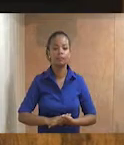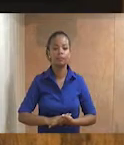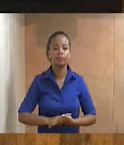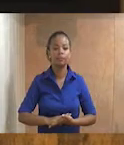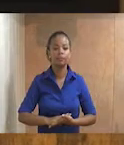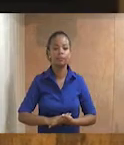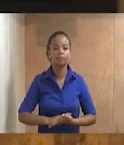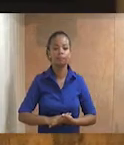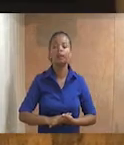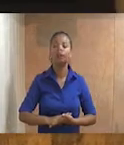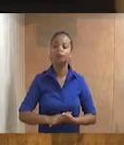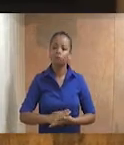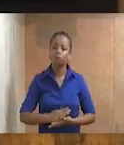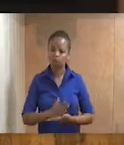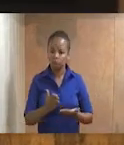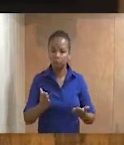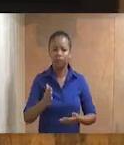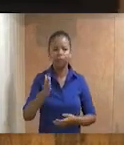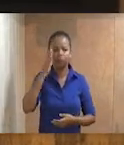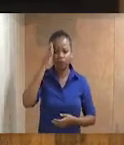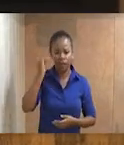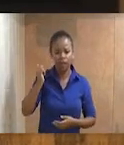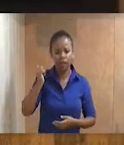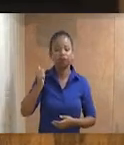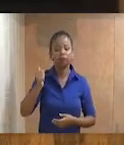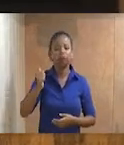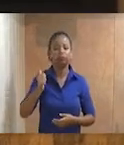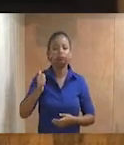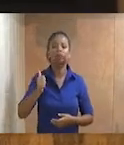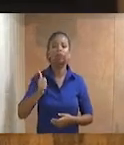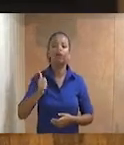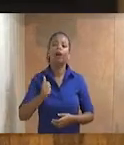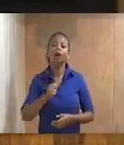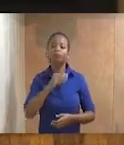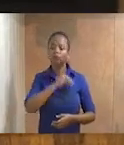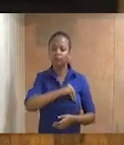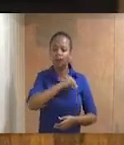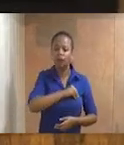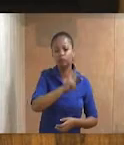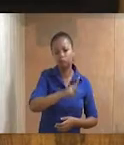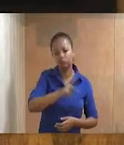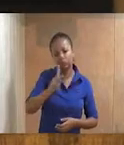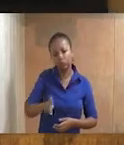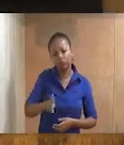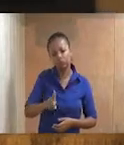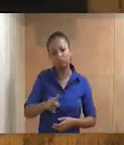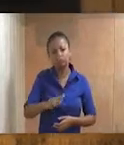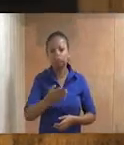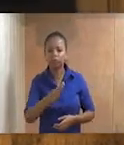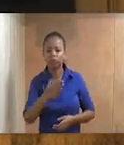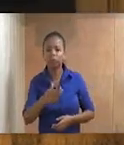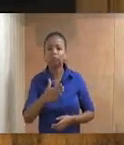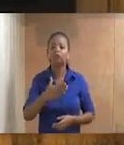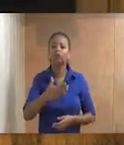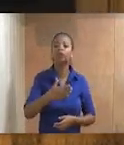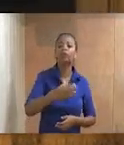Todos vocês sabem a média do salário de um professor, que é em torno